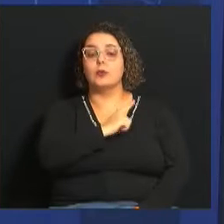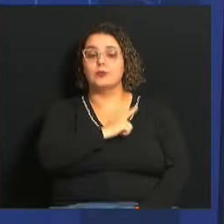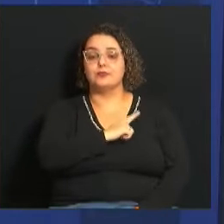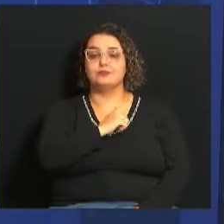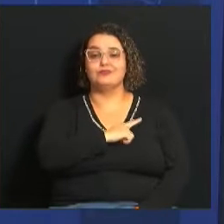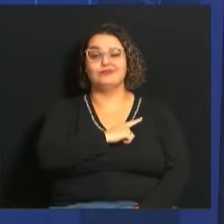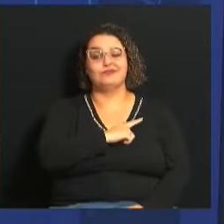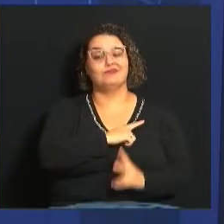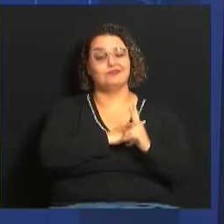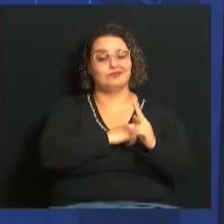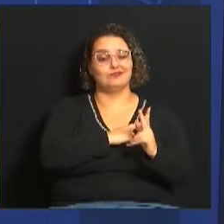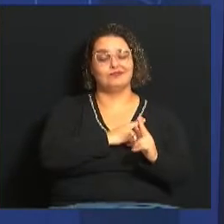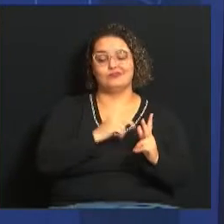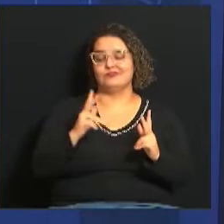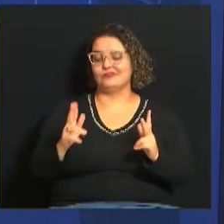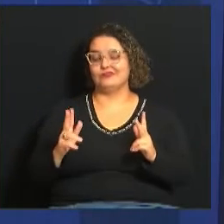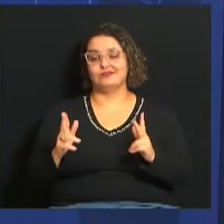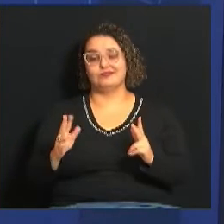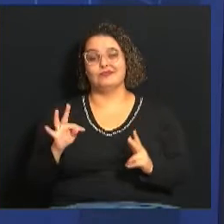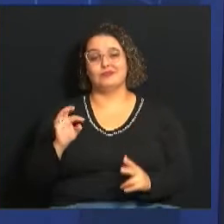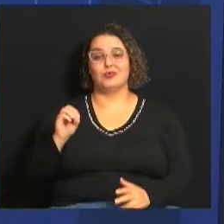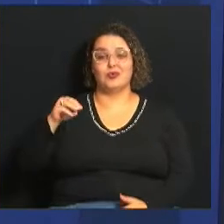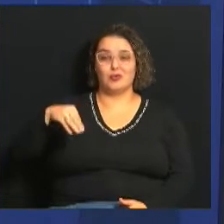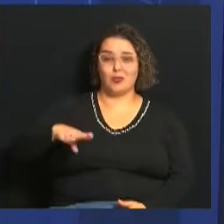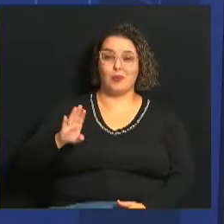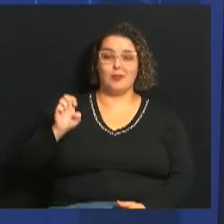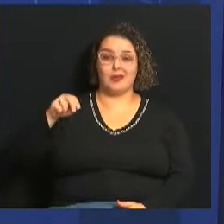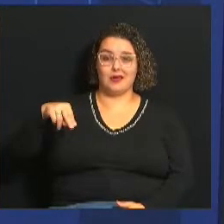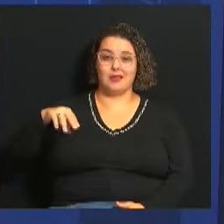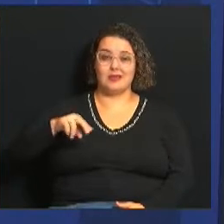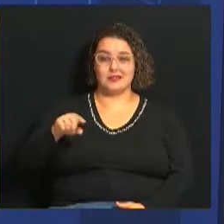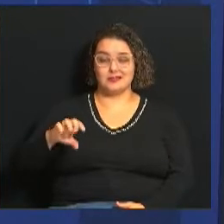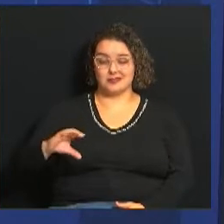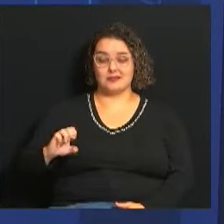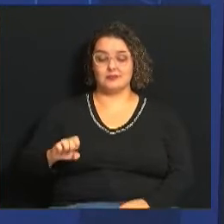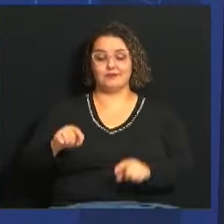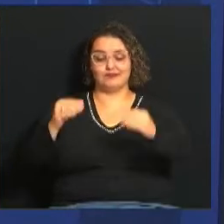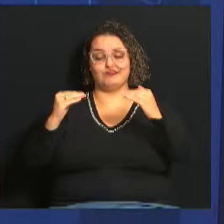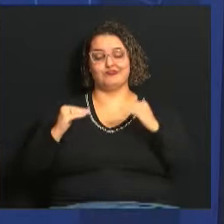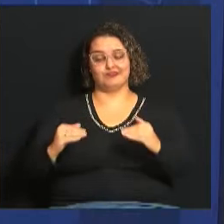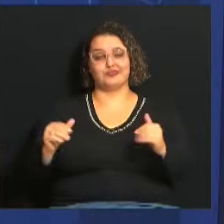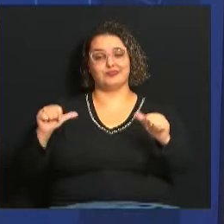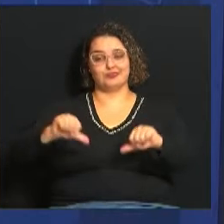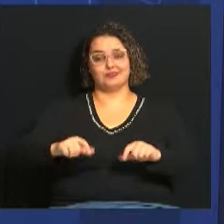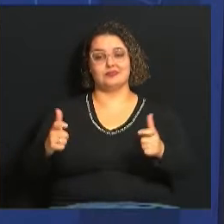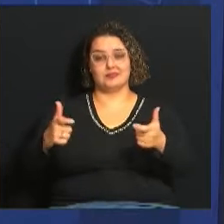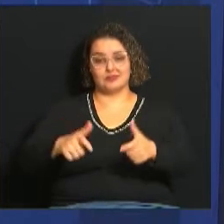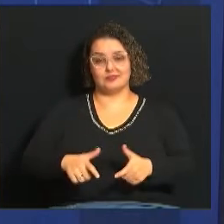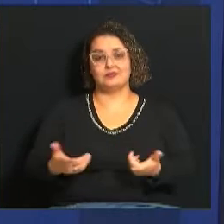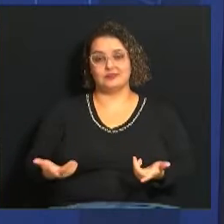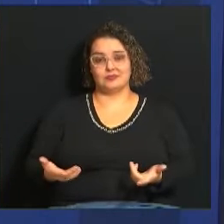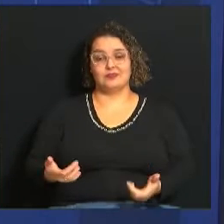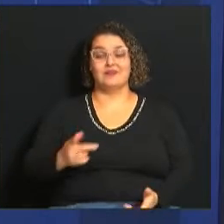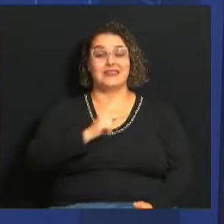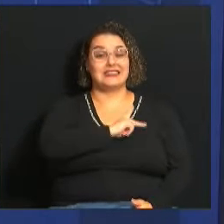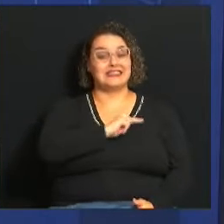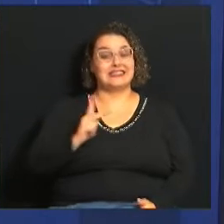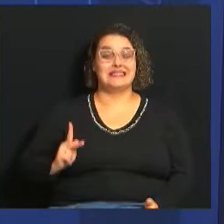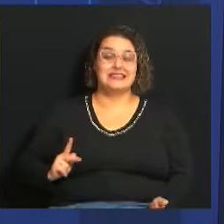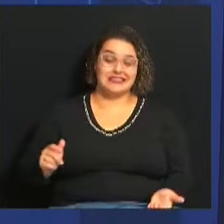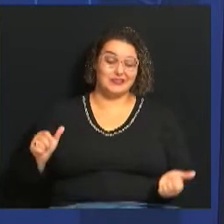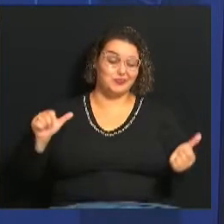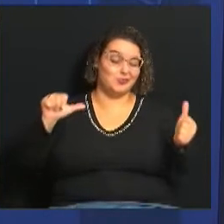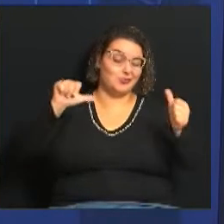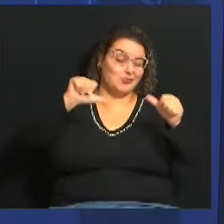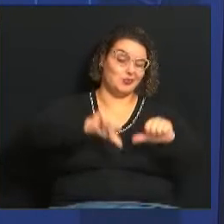no empate com o Tombense e entrou na zona de rebaixamento. A Ponte Preta foi derrotada em